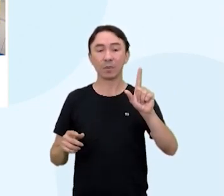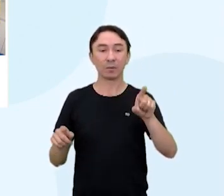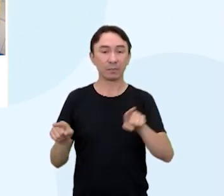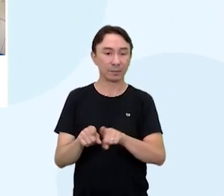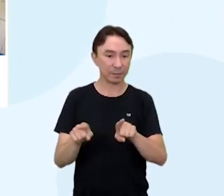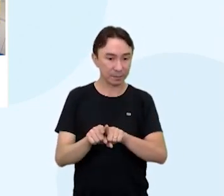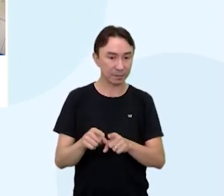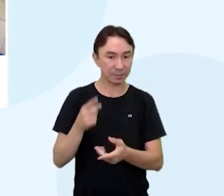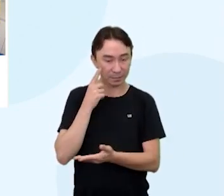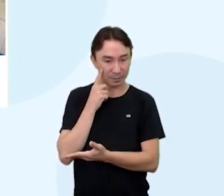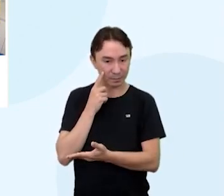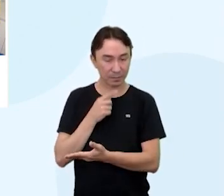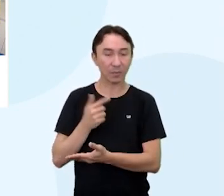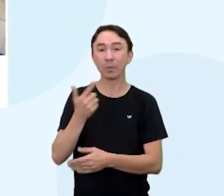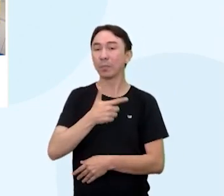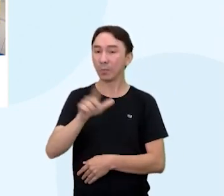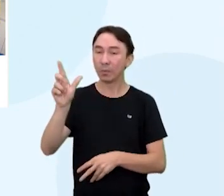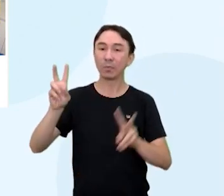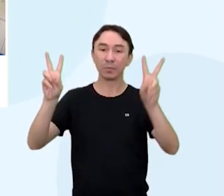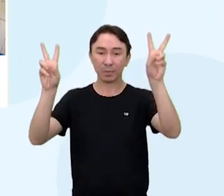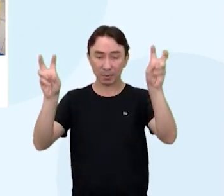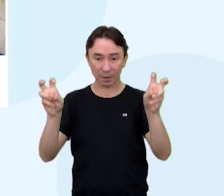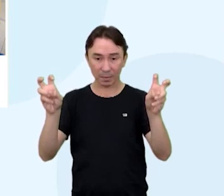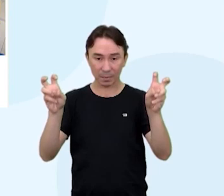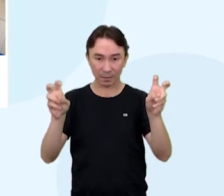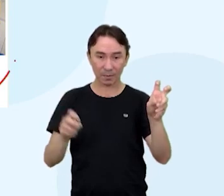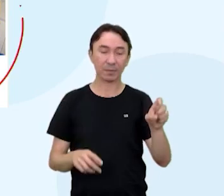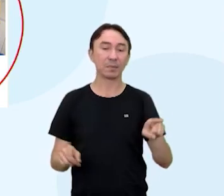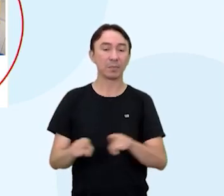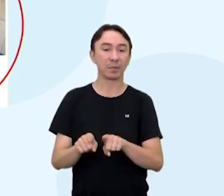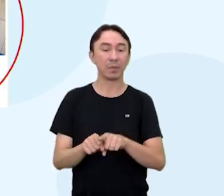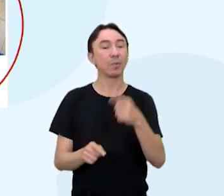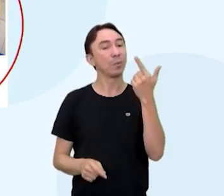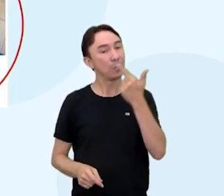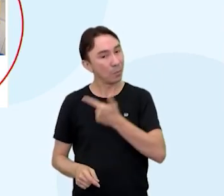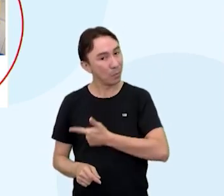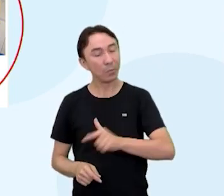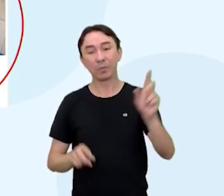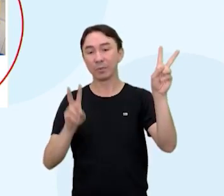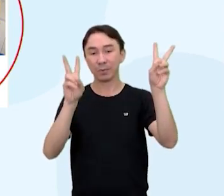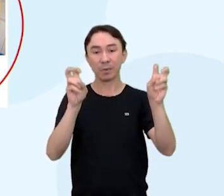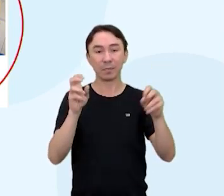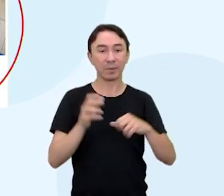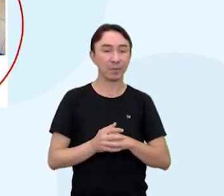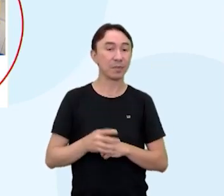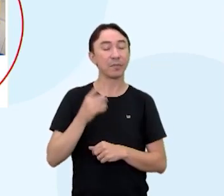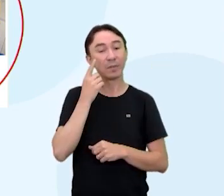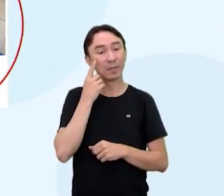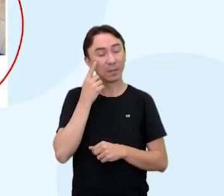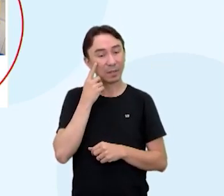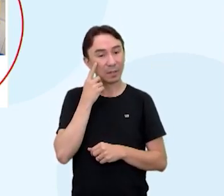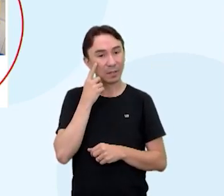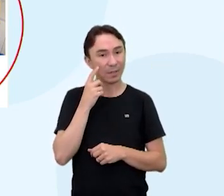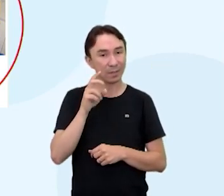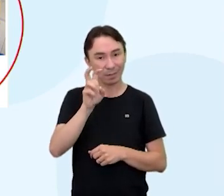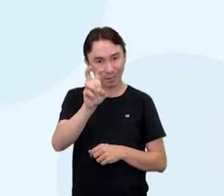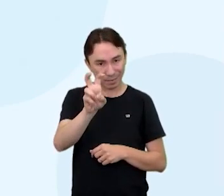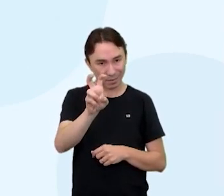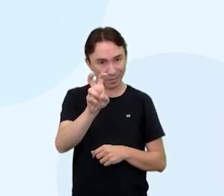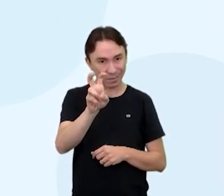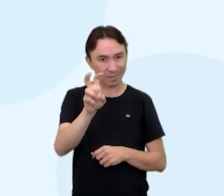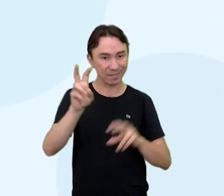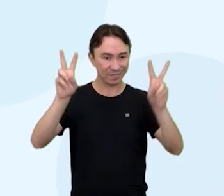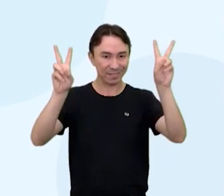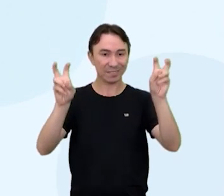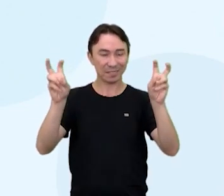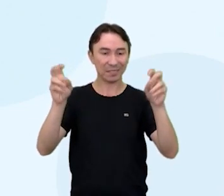Economia. Outro tema. Meio ambiente. E outro tema. Calma lá. Agora, olha só o que eu fiz. Temos aqui 5 temas, né? Eu fiz o recorte, que